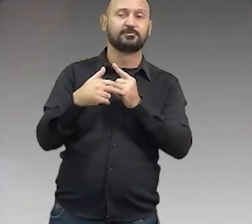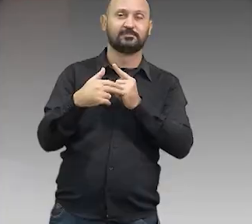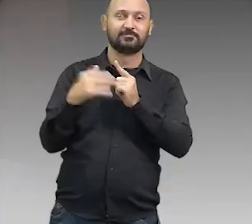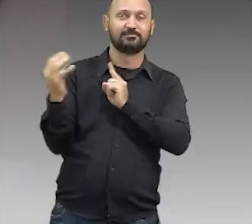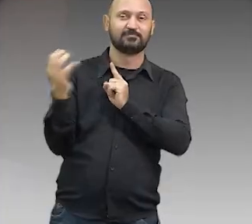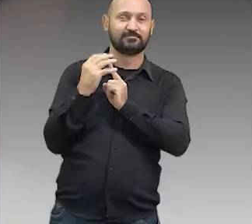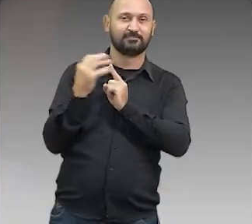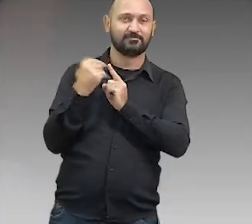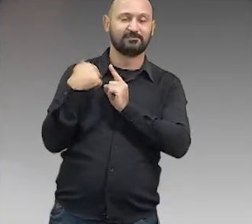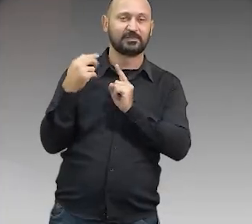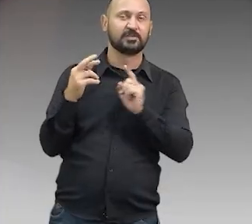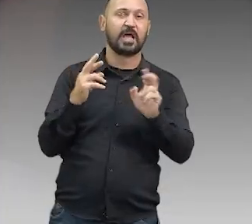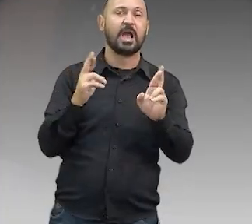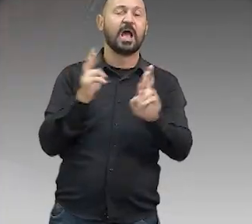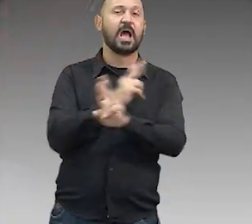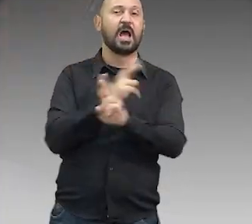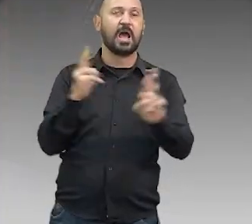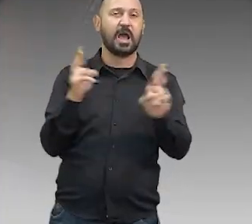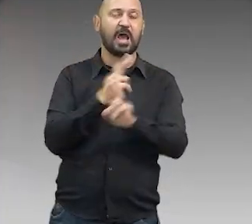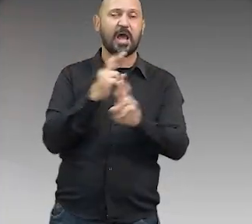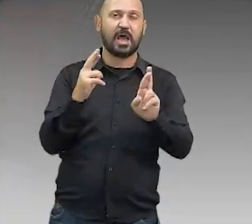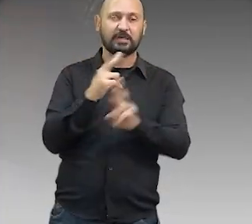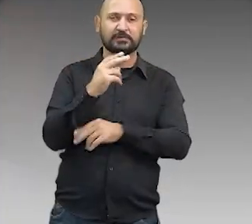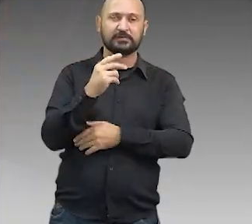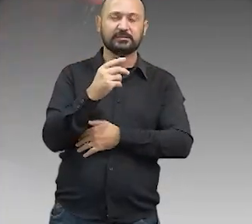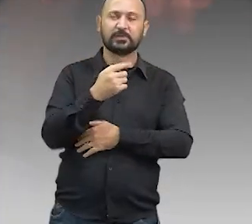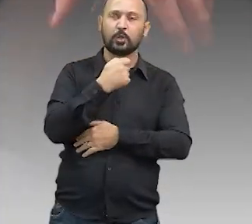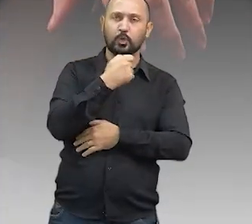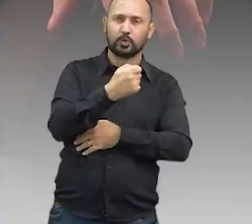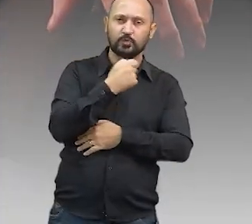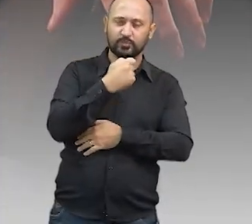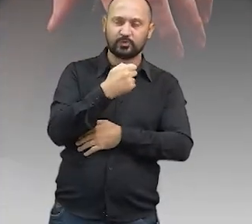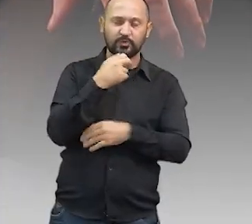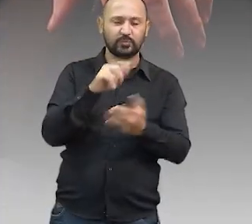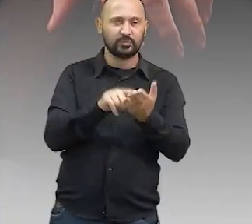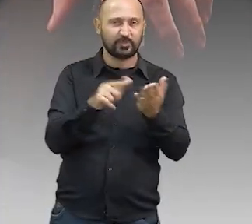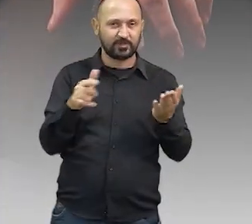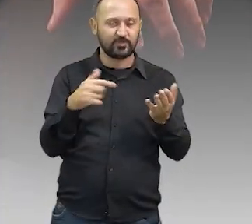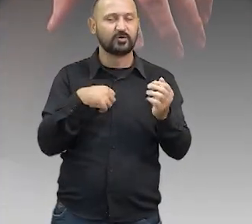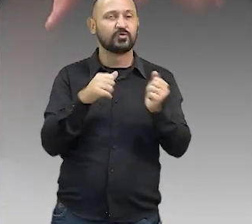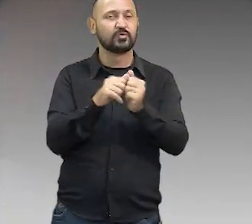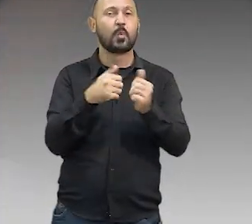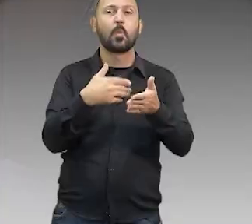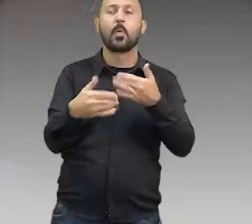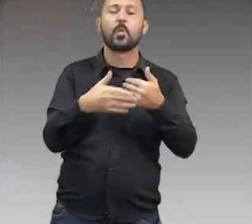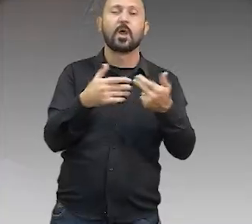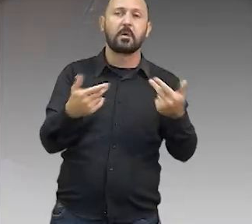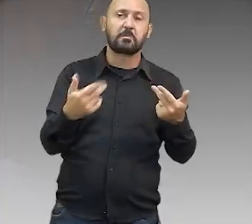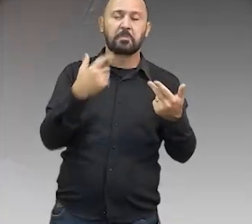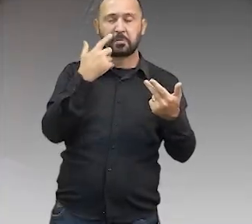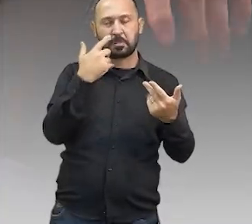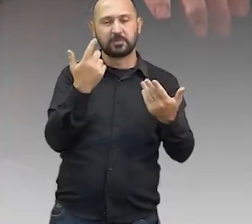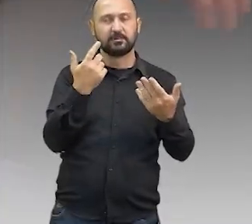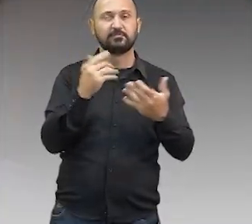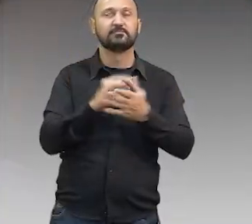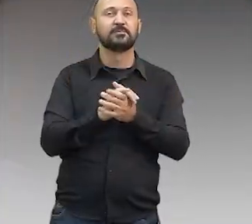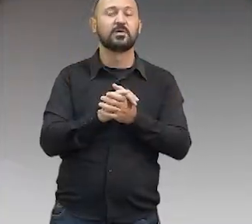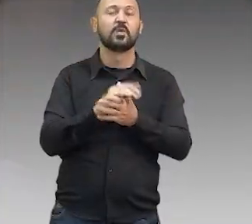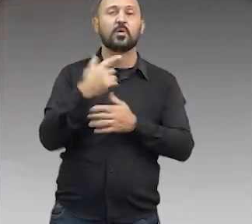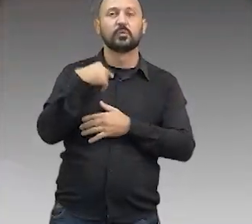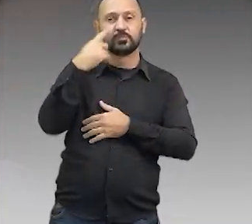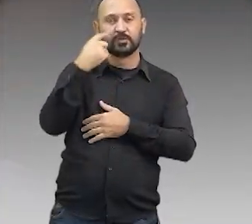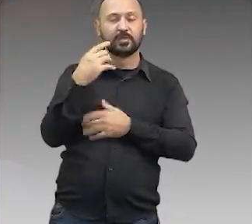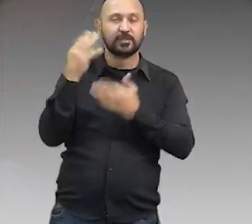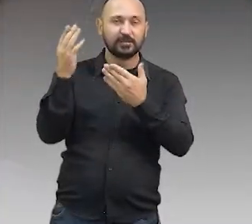interferiu na nossa relação do jornal com qualquer coisa